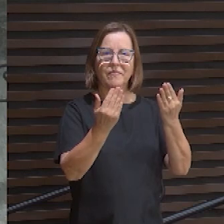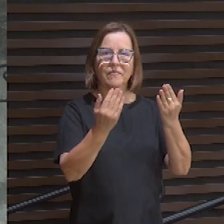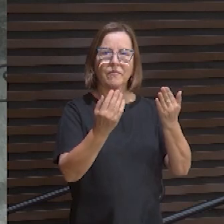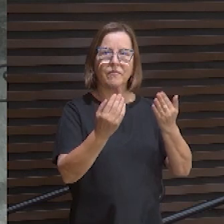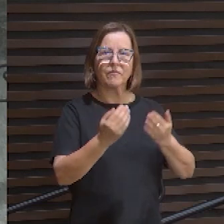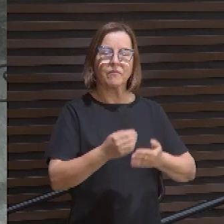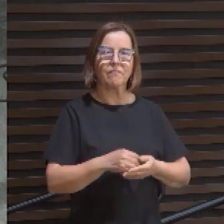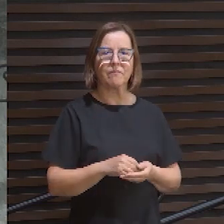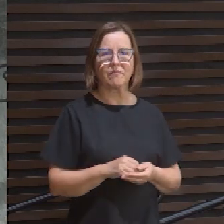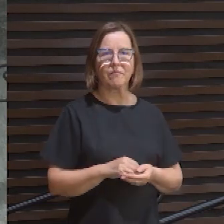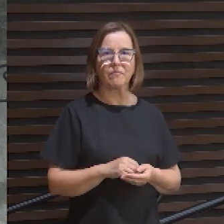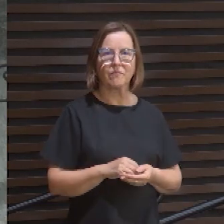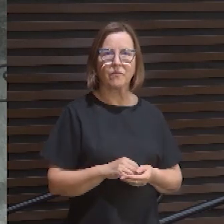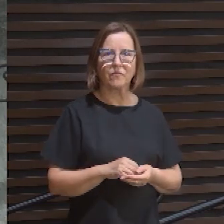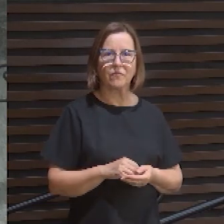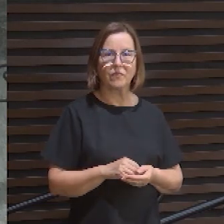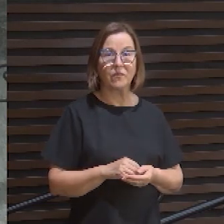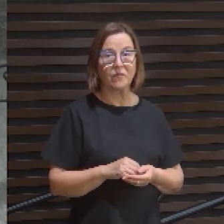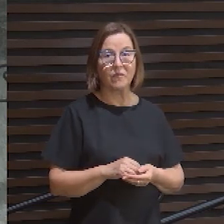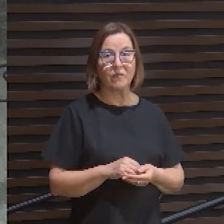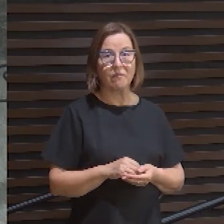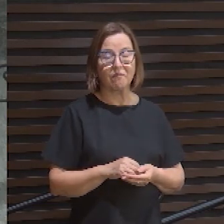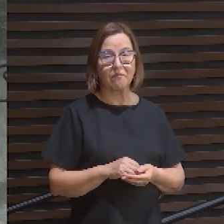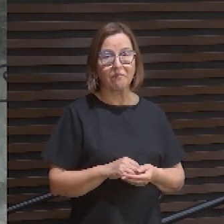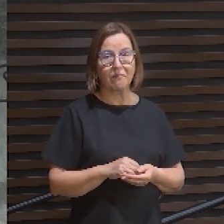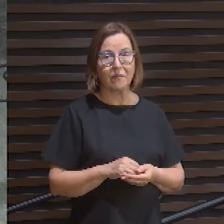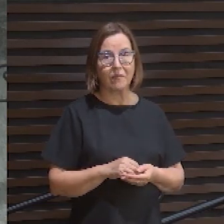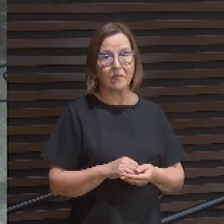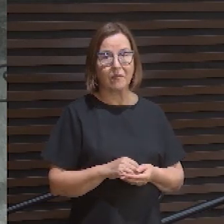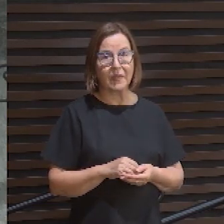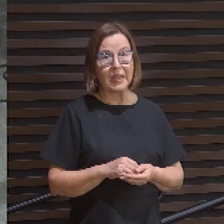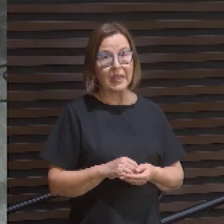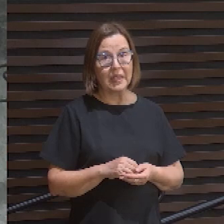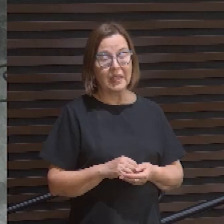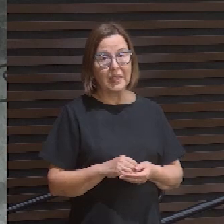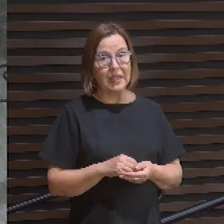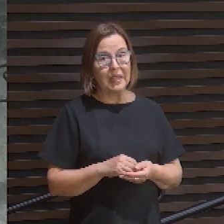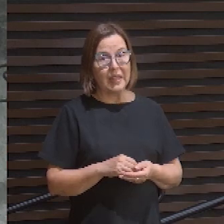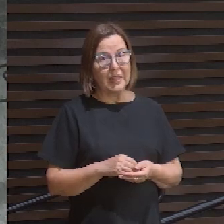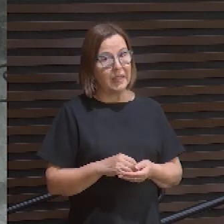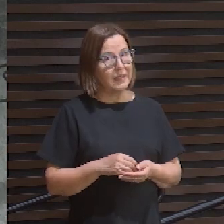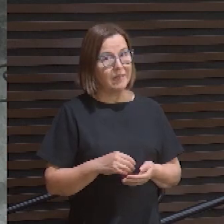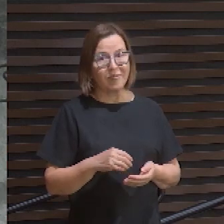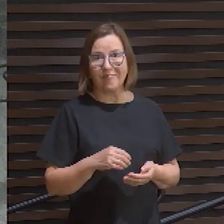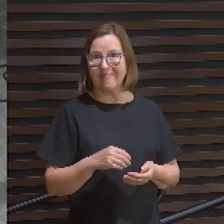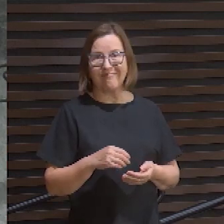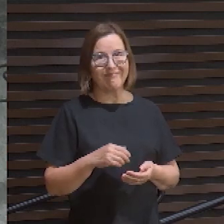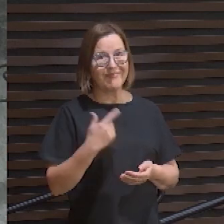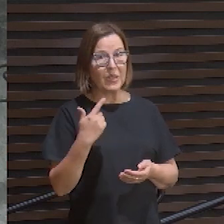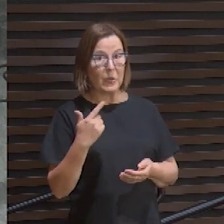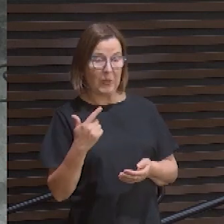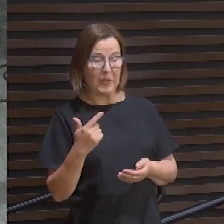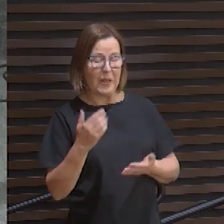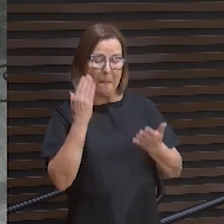De outra sorte, não teriam cessado de ser oferecidos, porque os que prestam